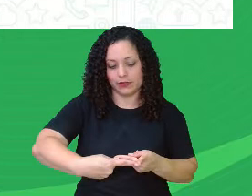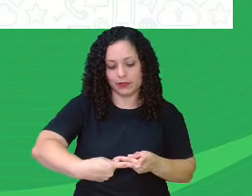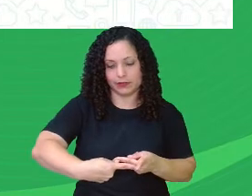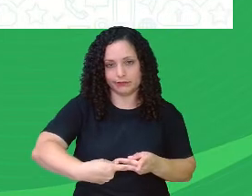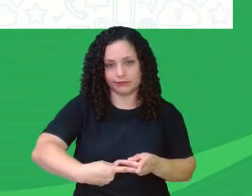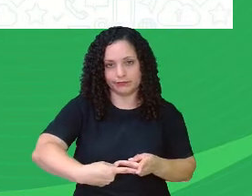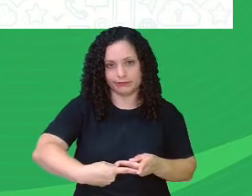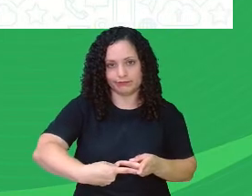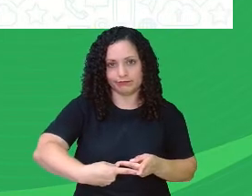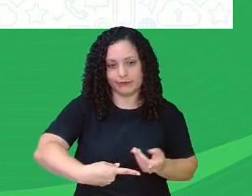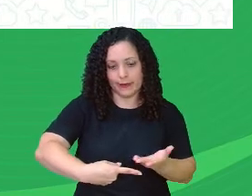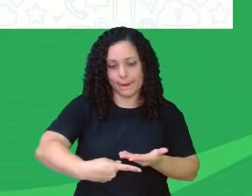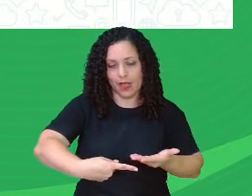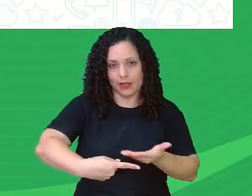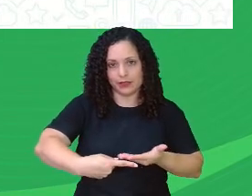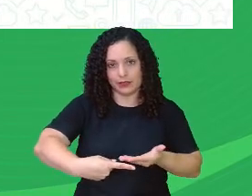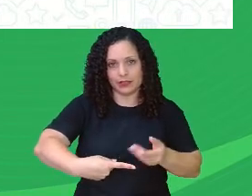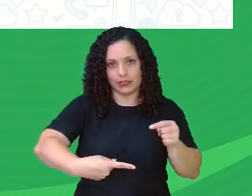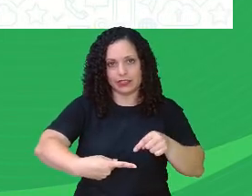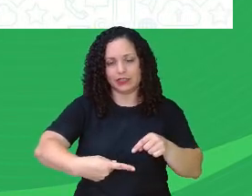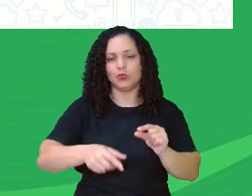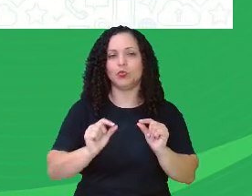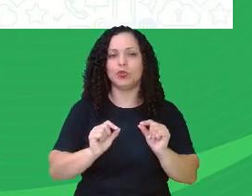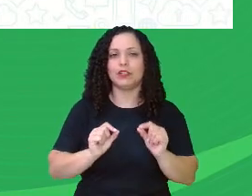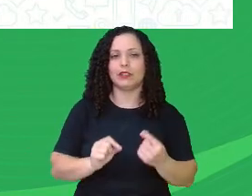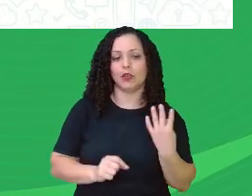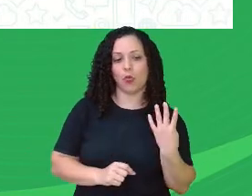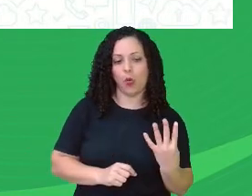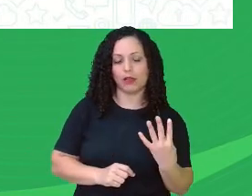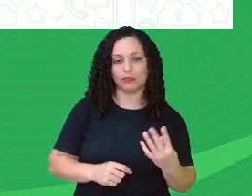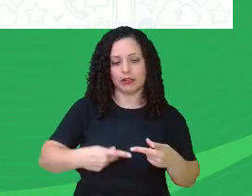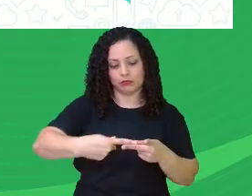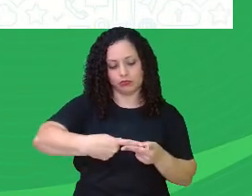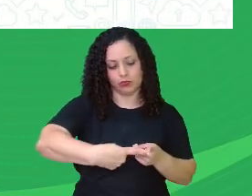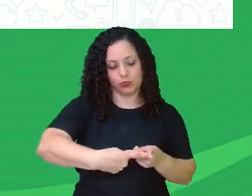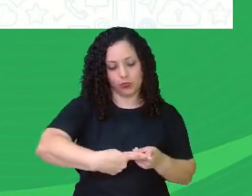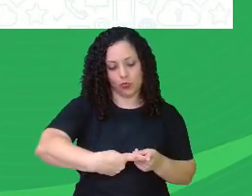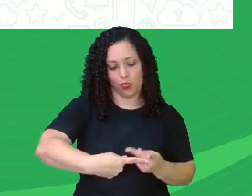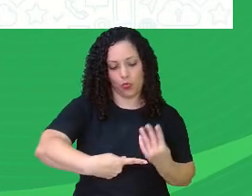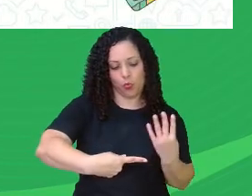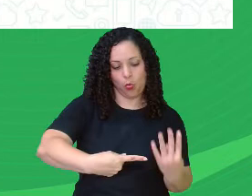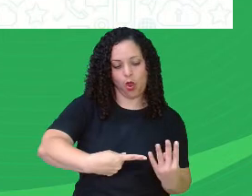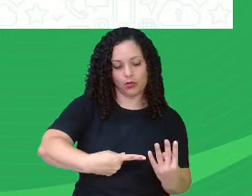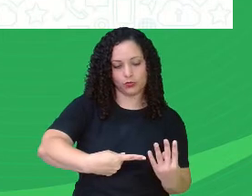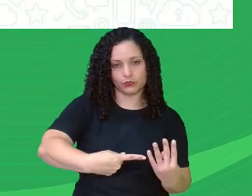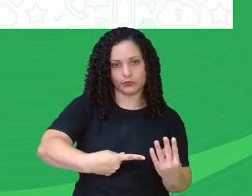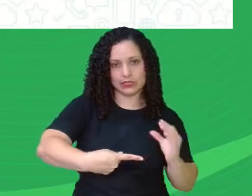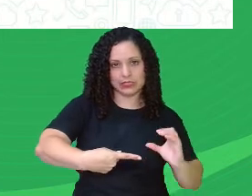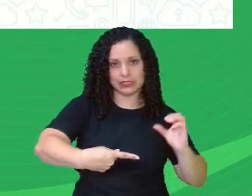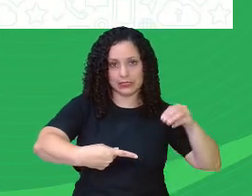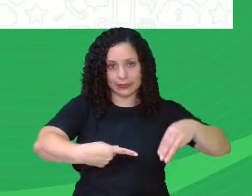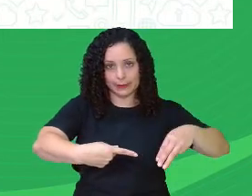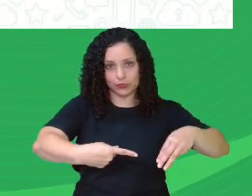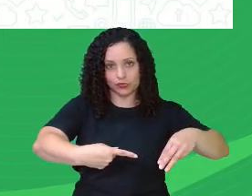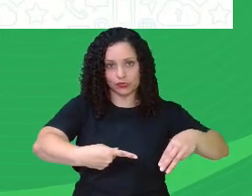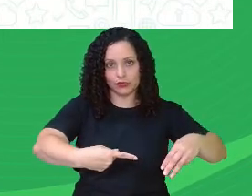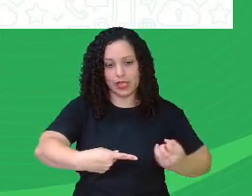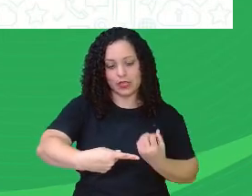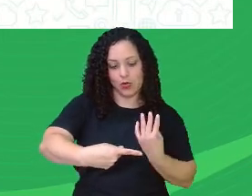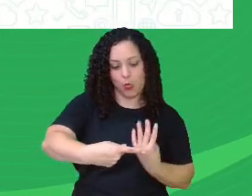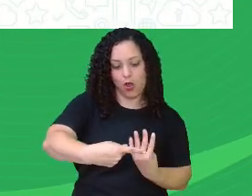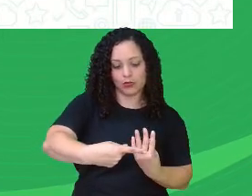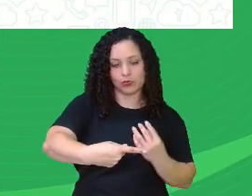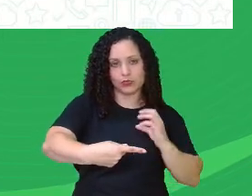figura em centímetros cúbicos, é. Então eu vou pegar 4 centímetros, não tem nada lá, eu vou colocar os 4 lá, ó. Você observa, 4, 4,